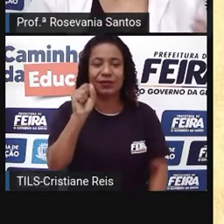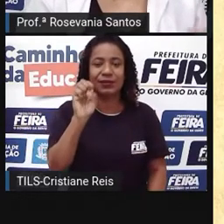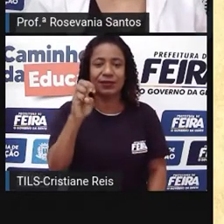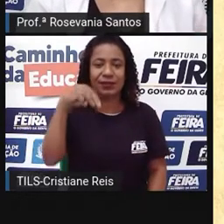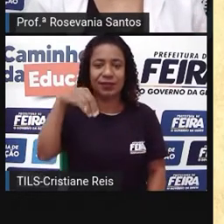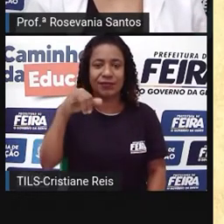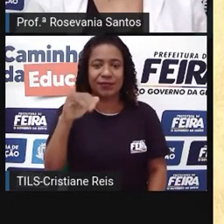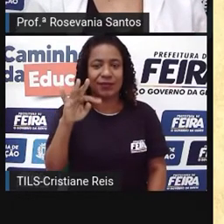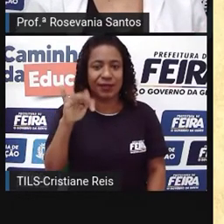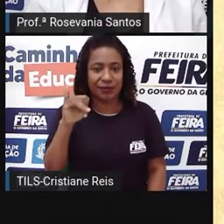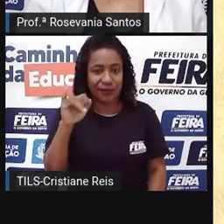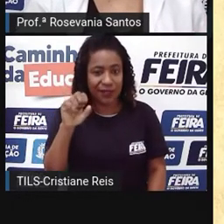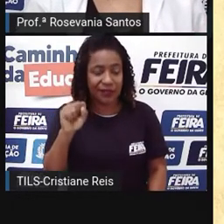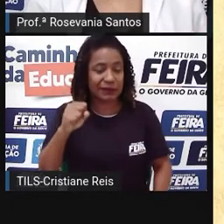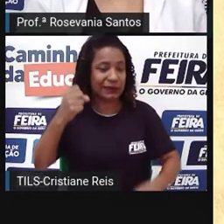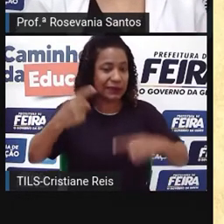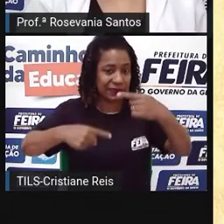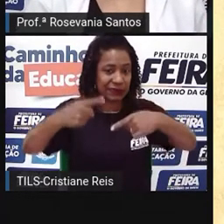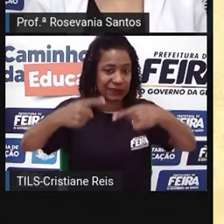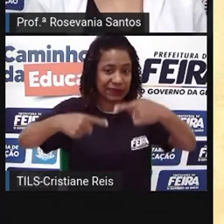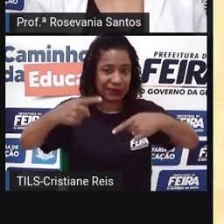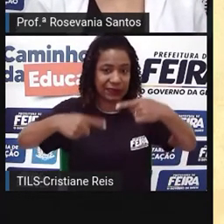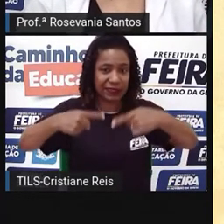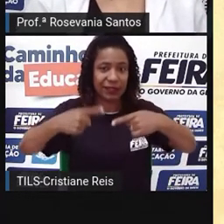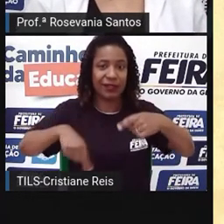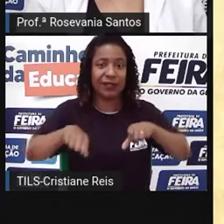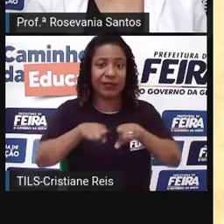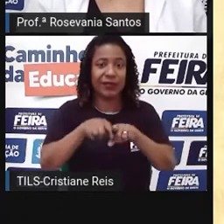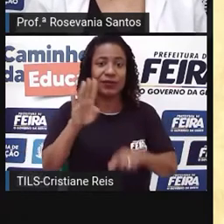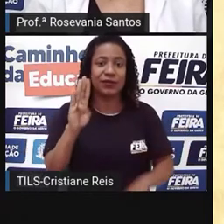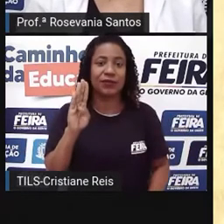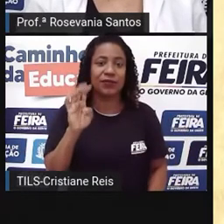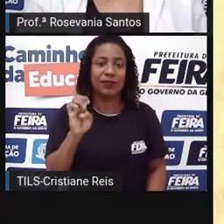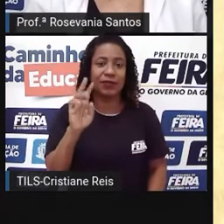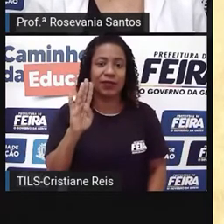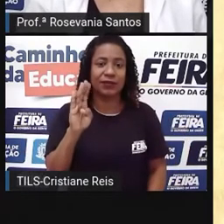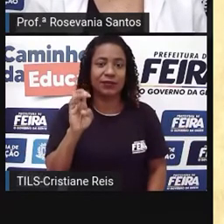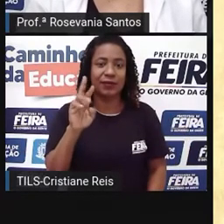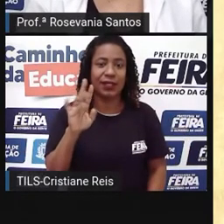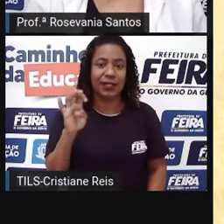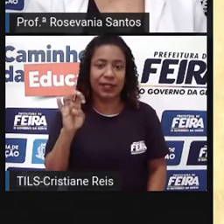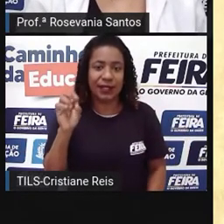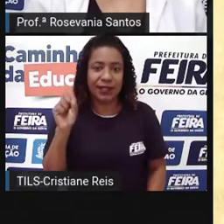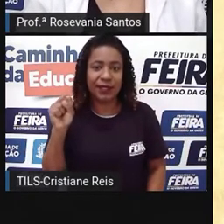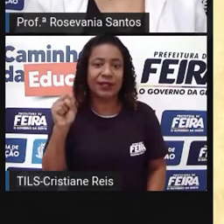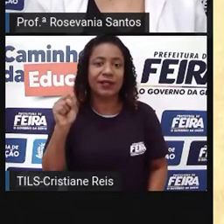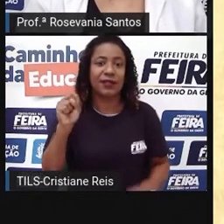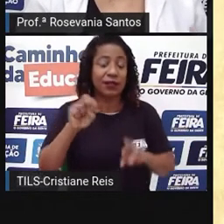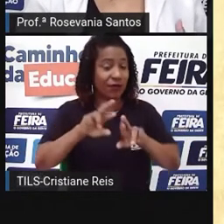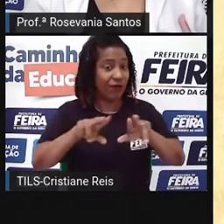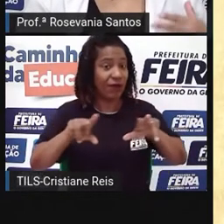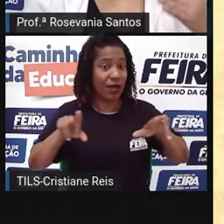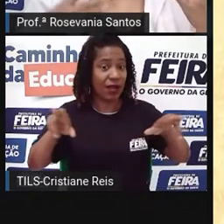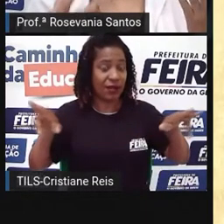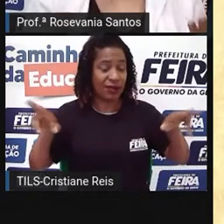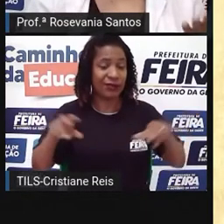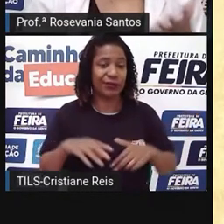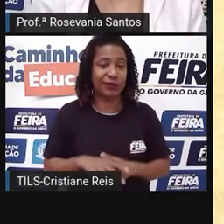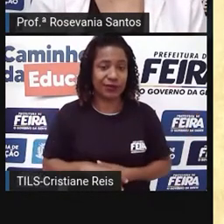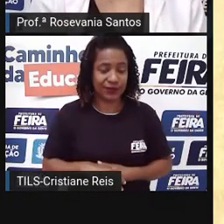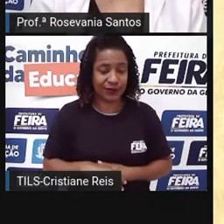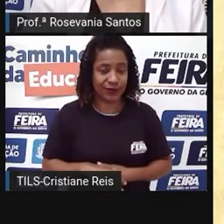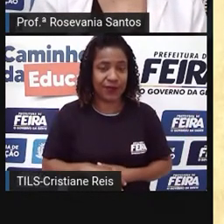questões, né, de conflitos envolvendo eles, os berberes, que são os tuaregues, e os etíopes. Os etíopes também a gente está